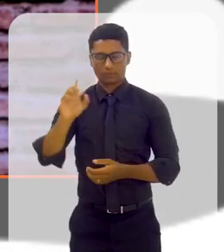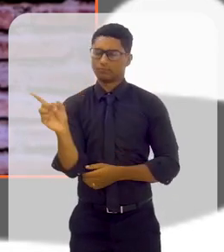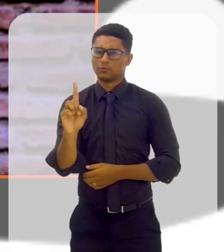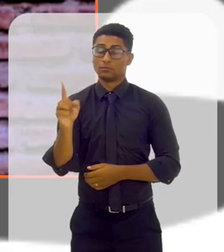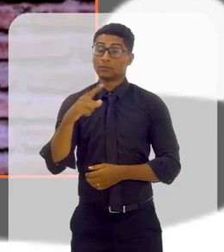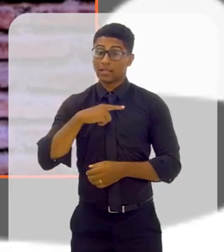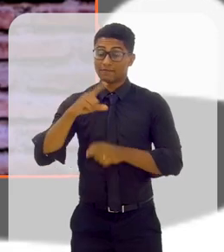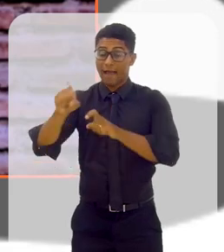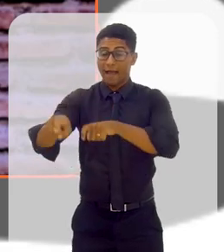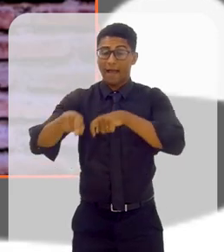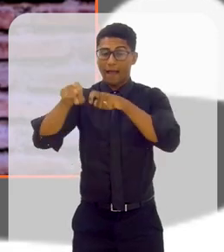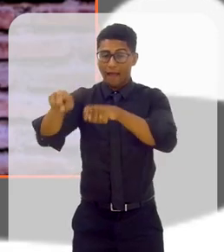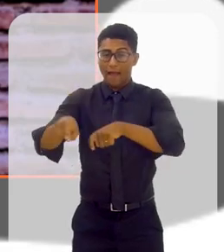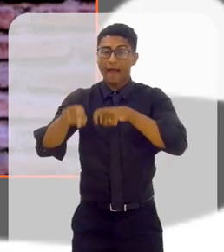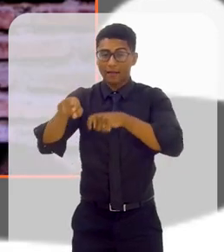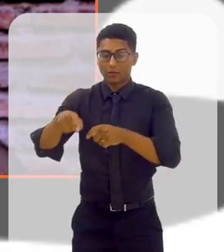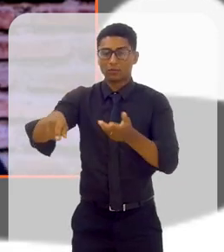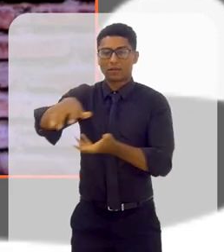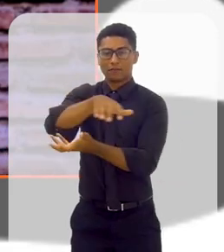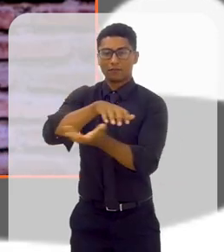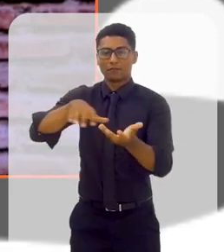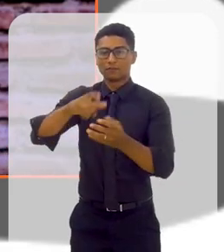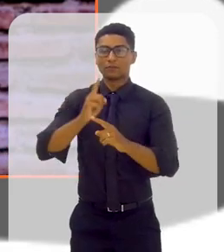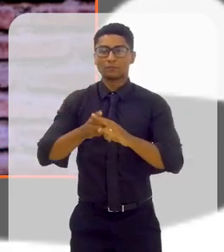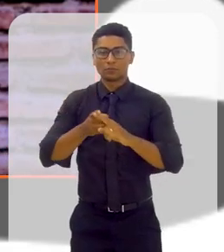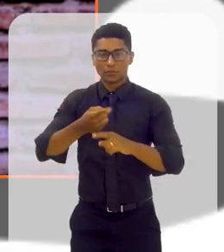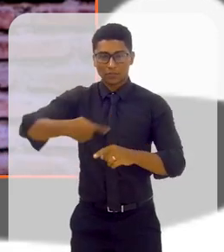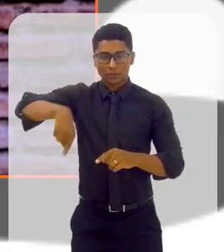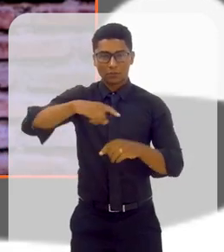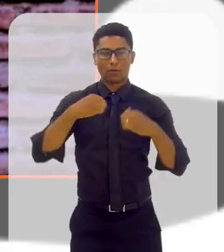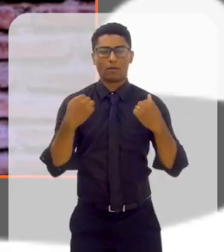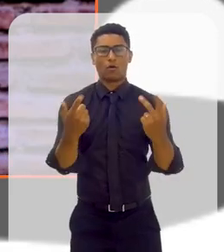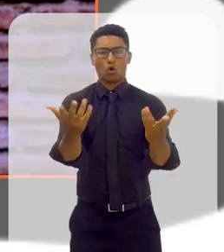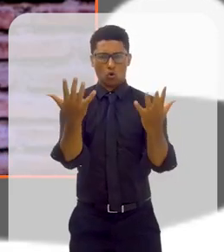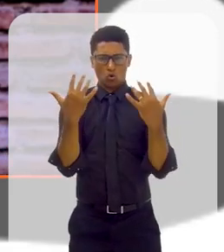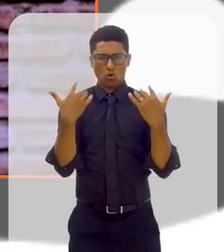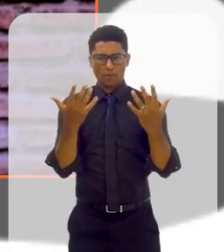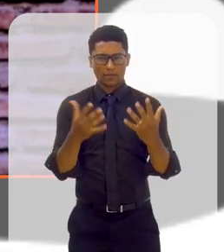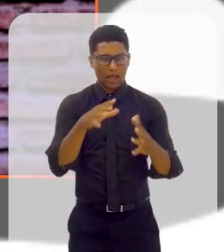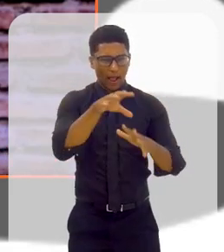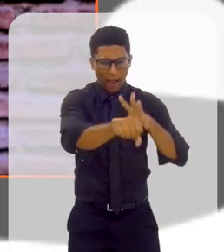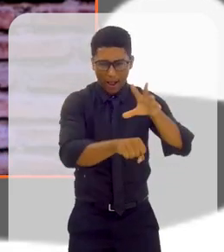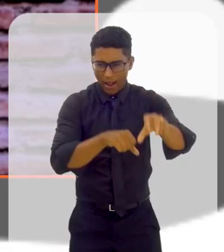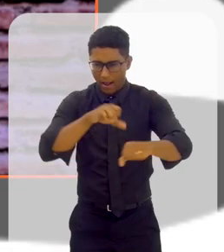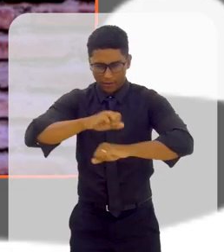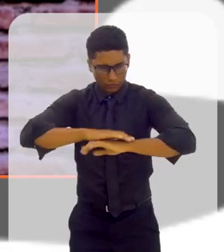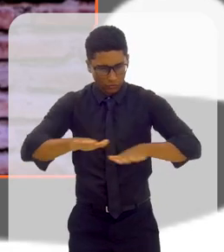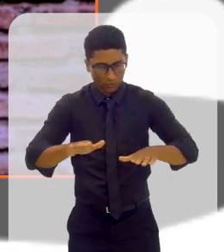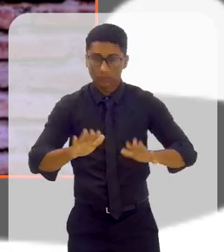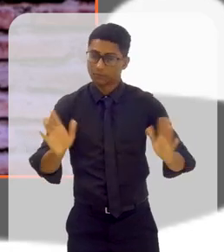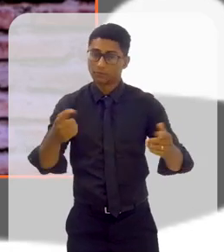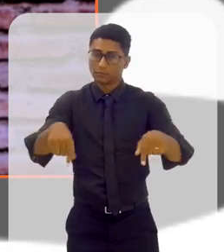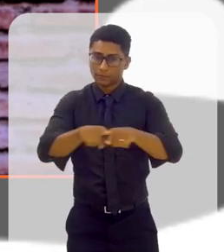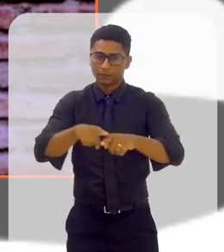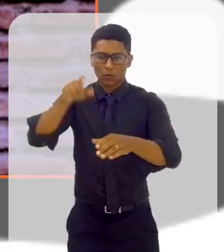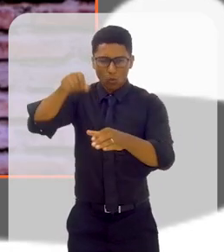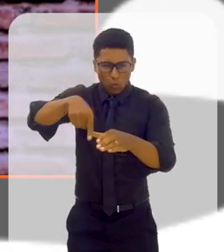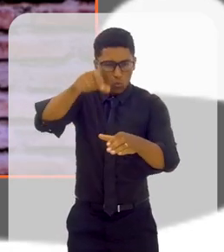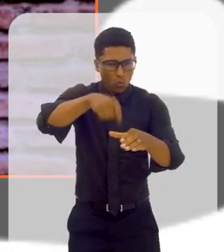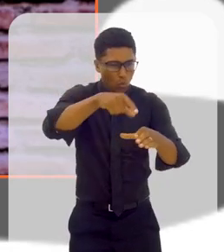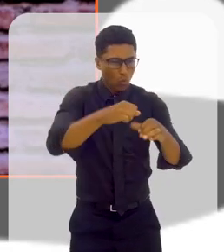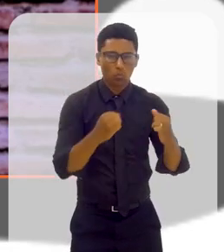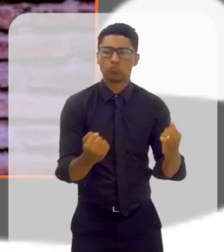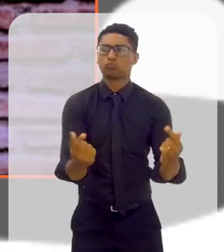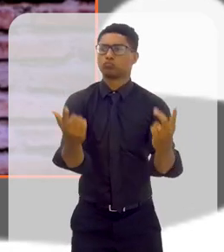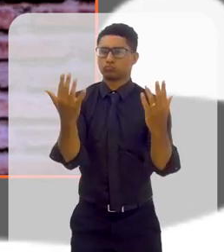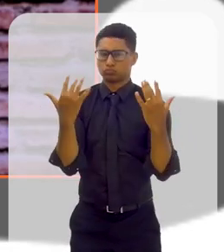Agrícola, quando nós paramos de ser coletores de alimento, começamos a cultivar, e assim surgem os grandes assentamentos. Depois houve